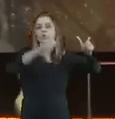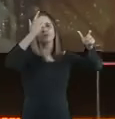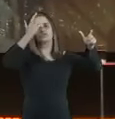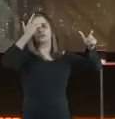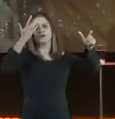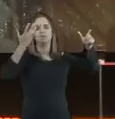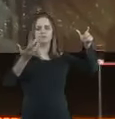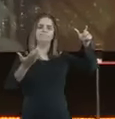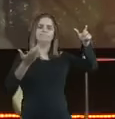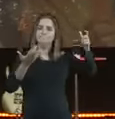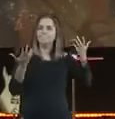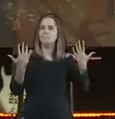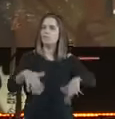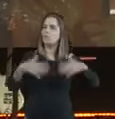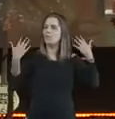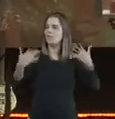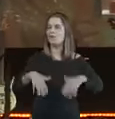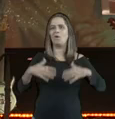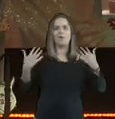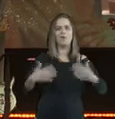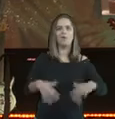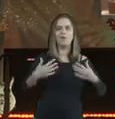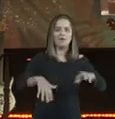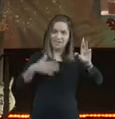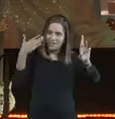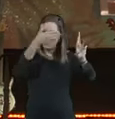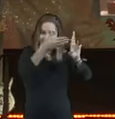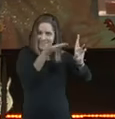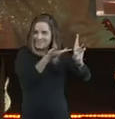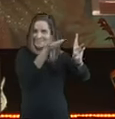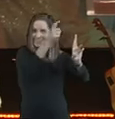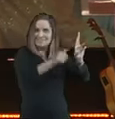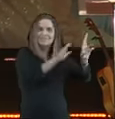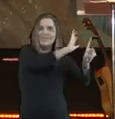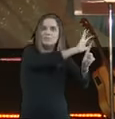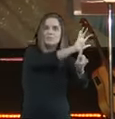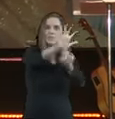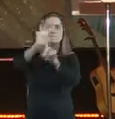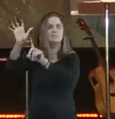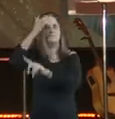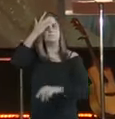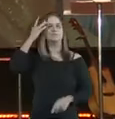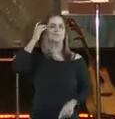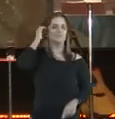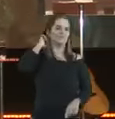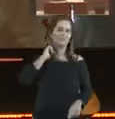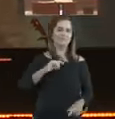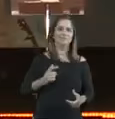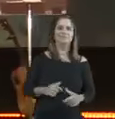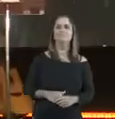mundo inteiro o valor de uma vida que diz: nada mais importa a não ser anunciar o nome de Jesus.